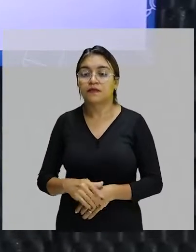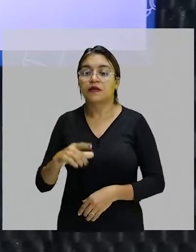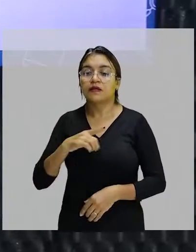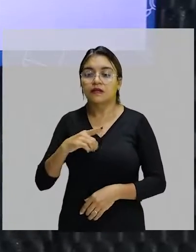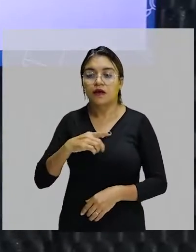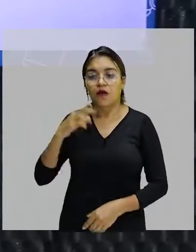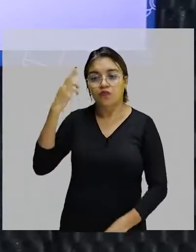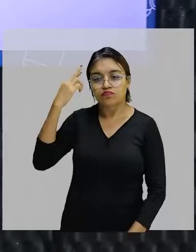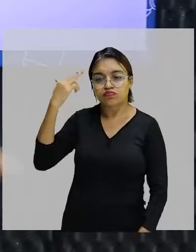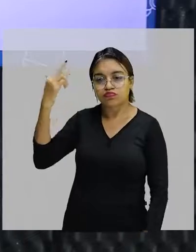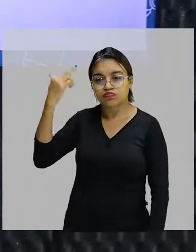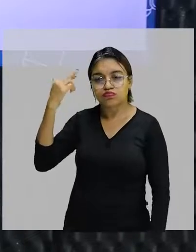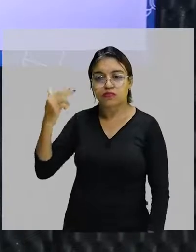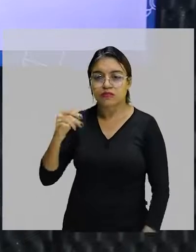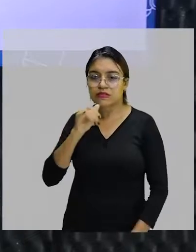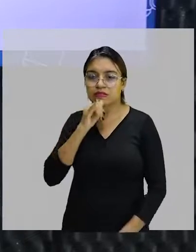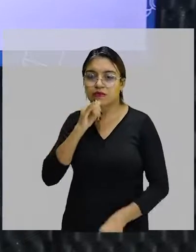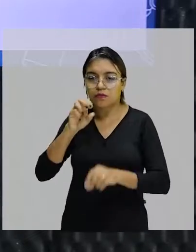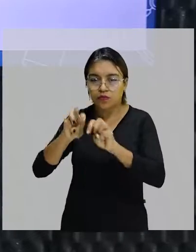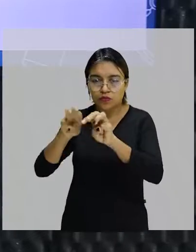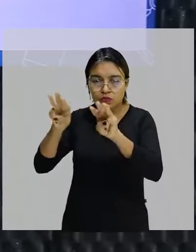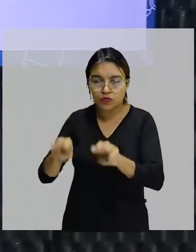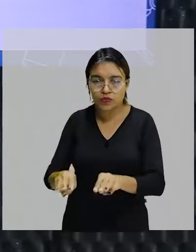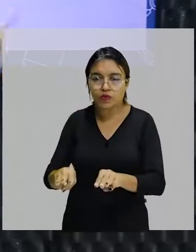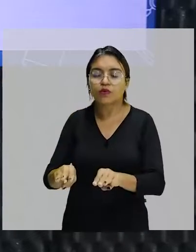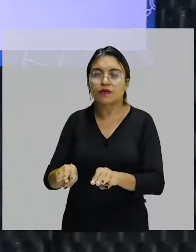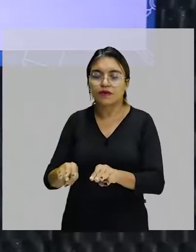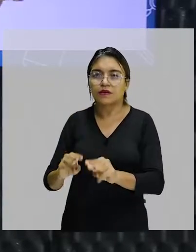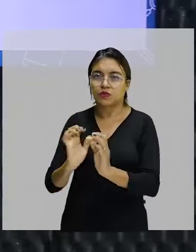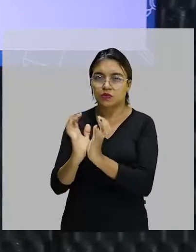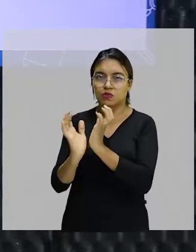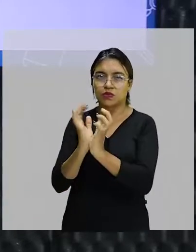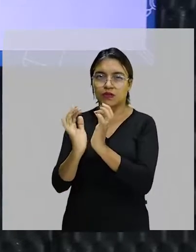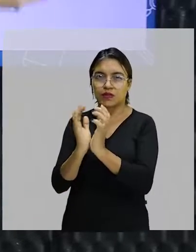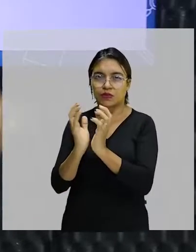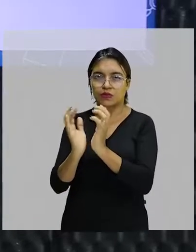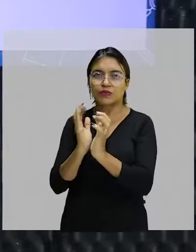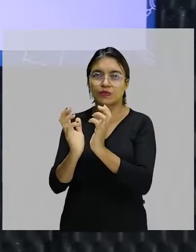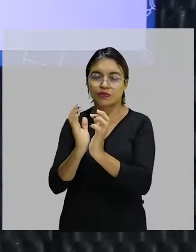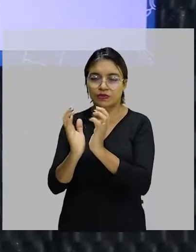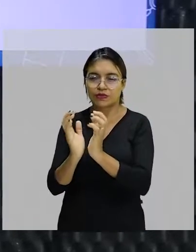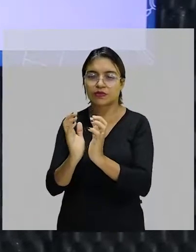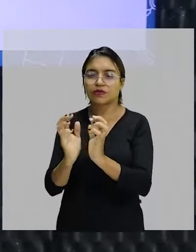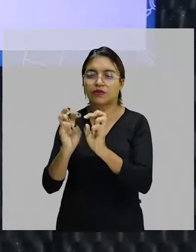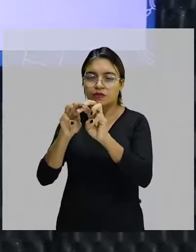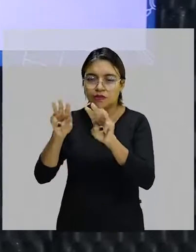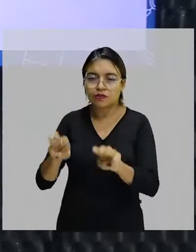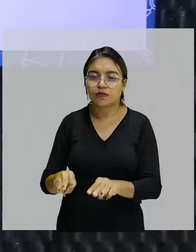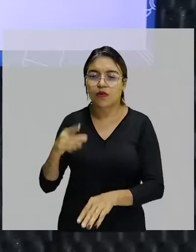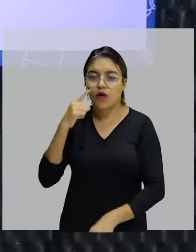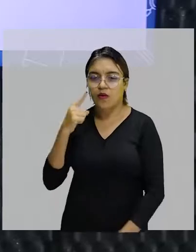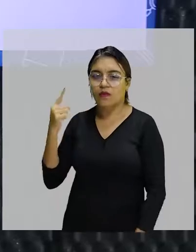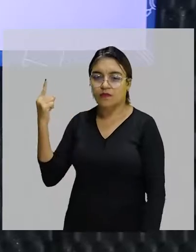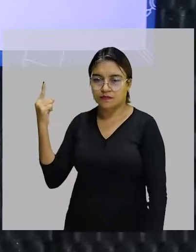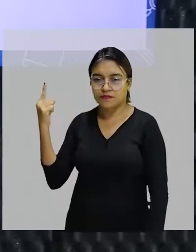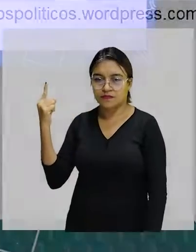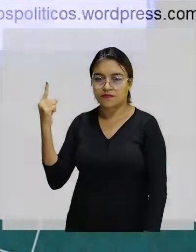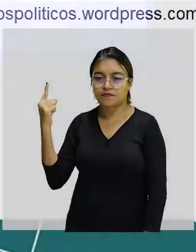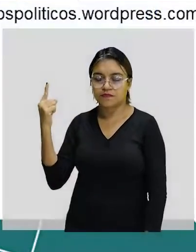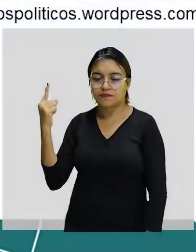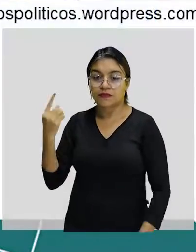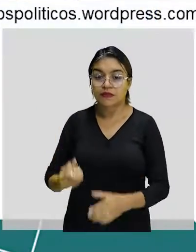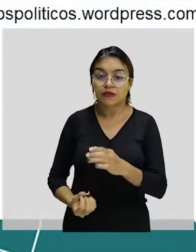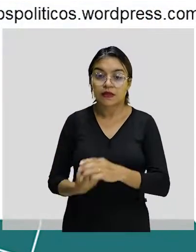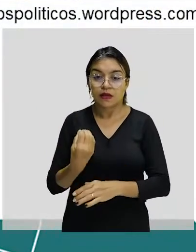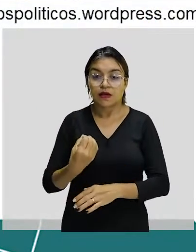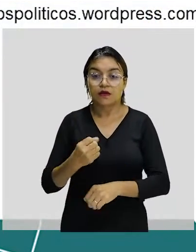Historic Center, é a localização, ele está localizado no Centro Histórico, aqui é uma imagem do Museu do Reggae do Maranhão. Ele foi